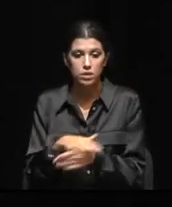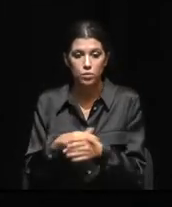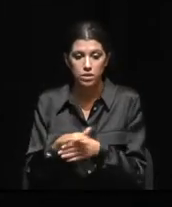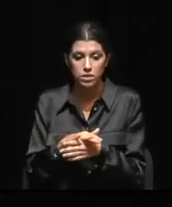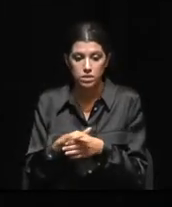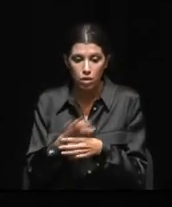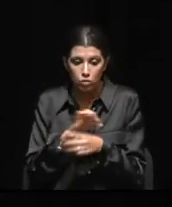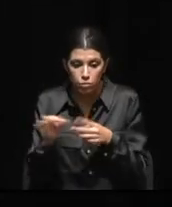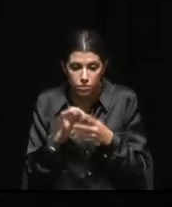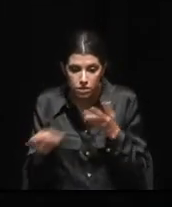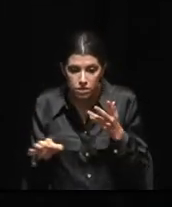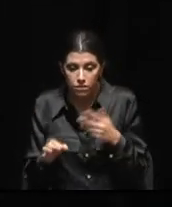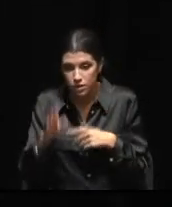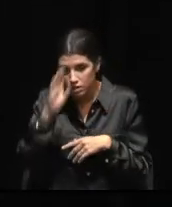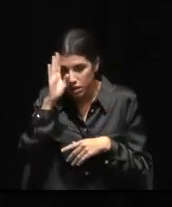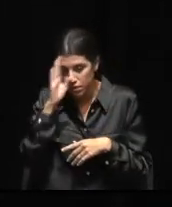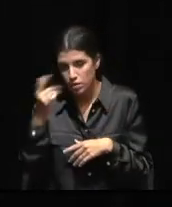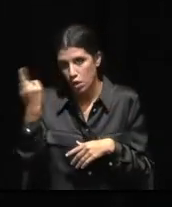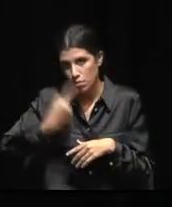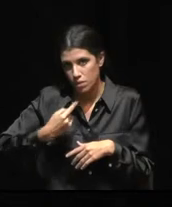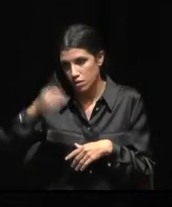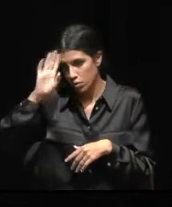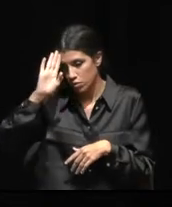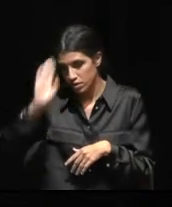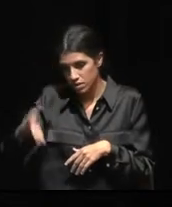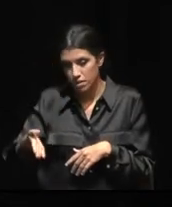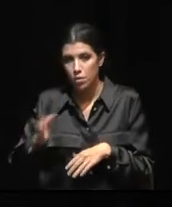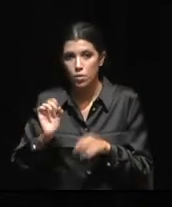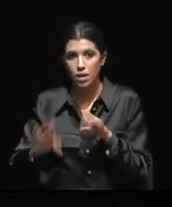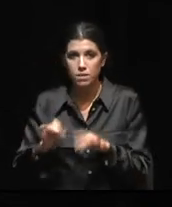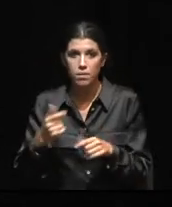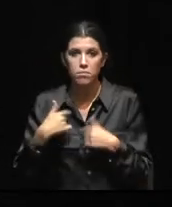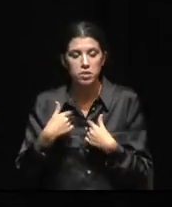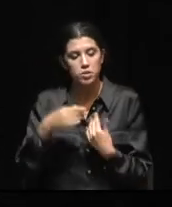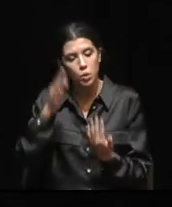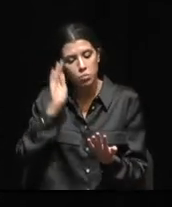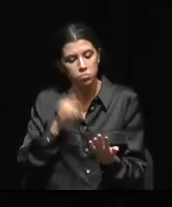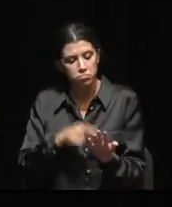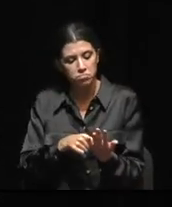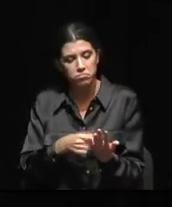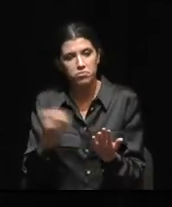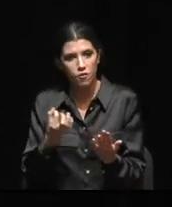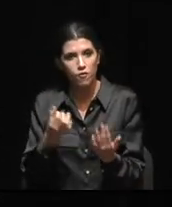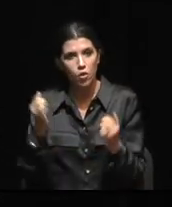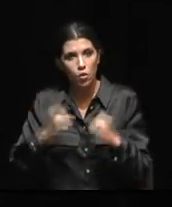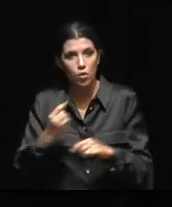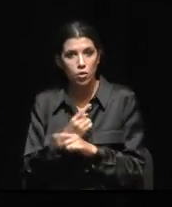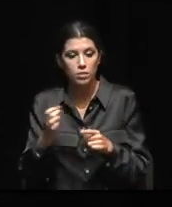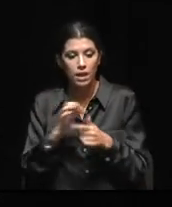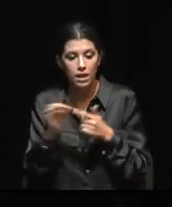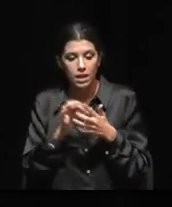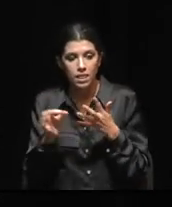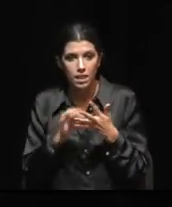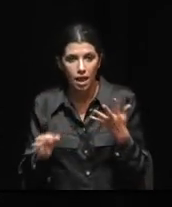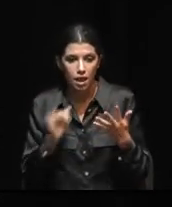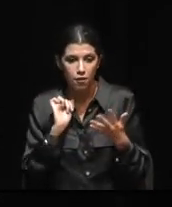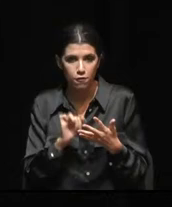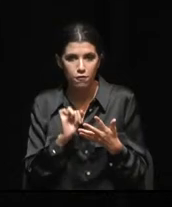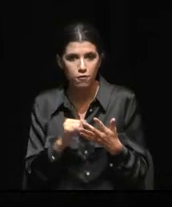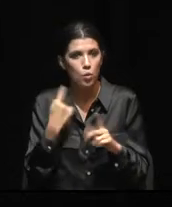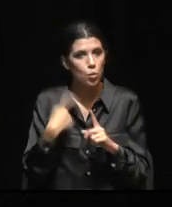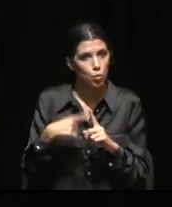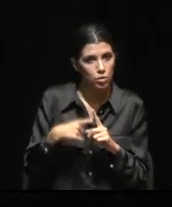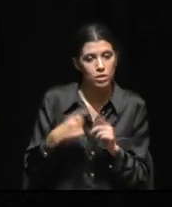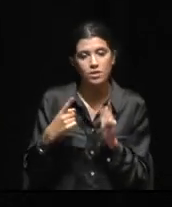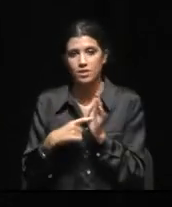se passa mas acompanho esta recomendação precisamente porque é um contributo e entendemos que os critérios são úteis